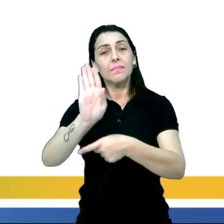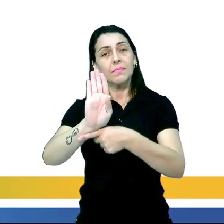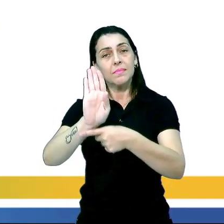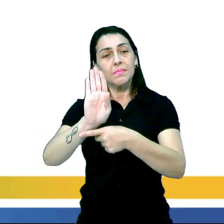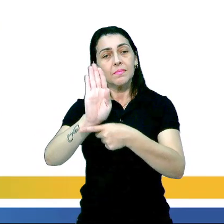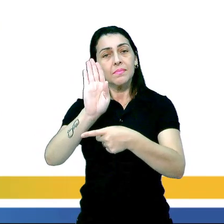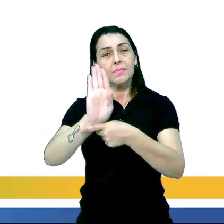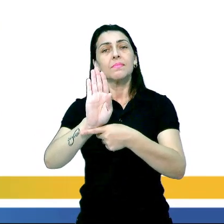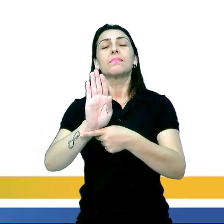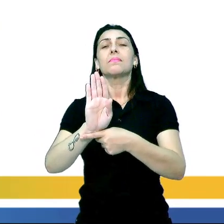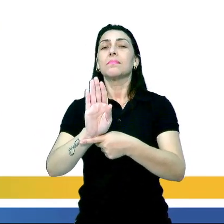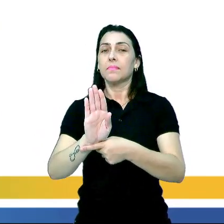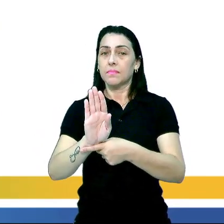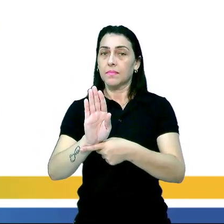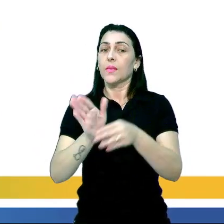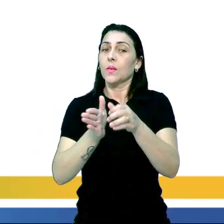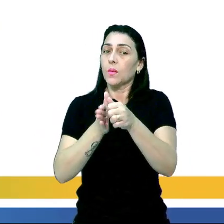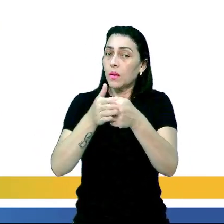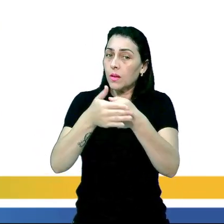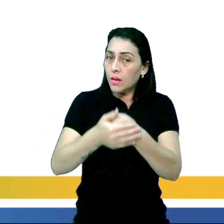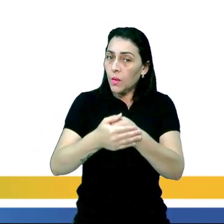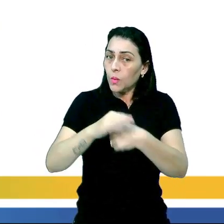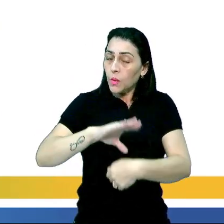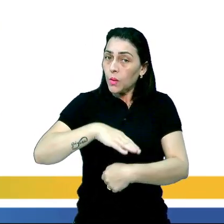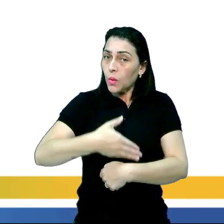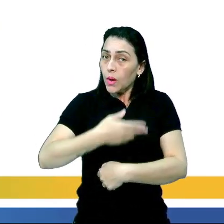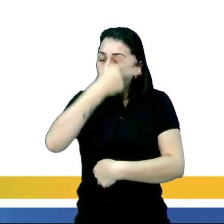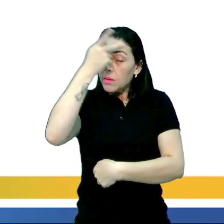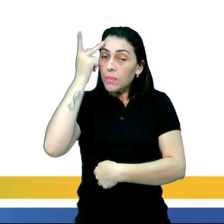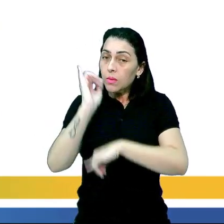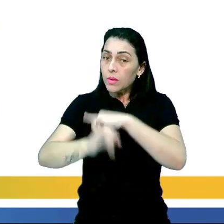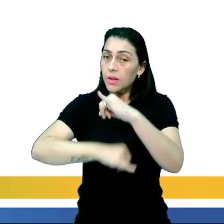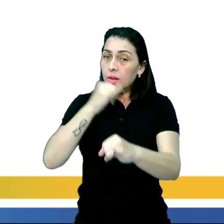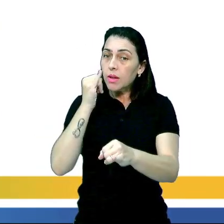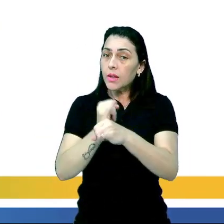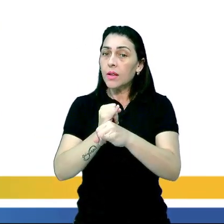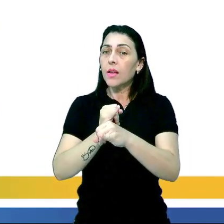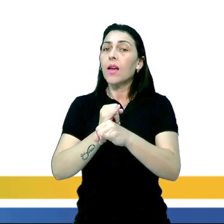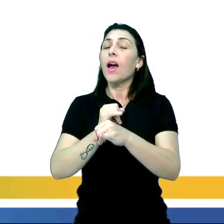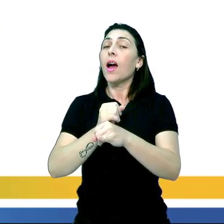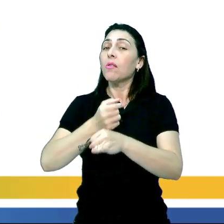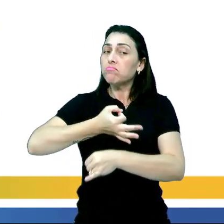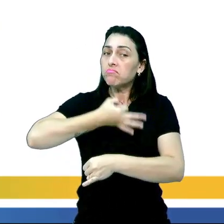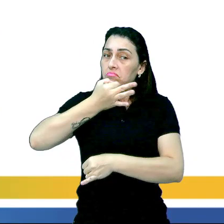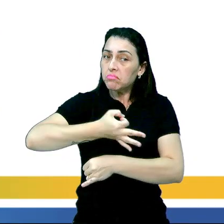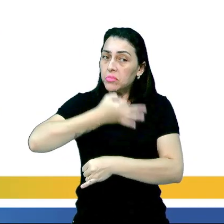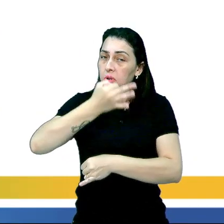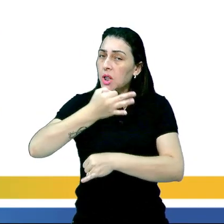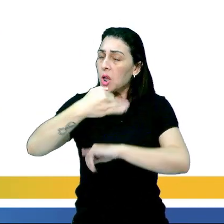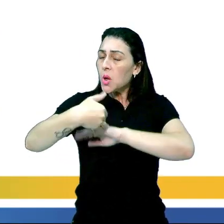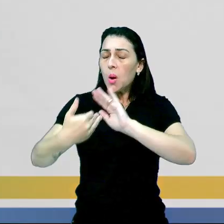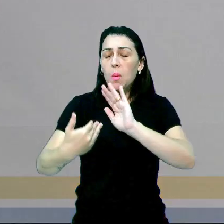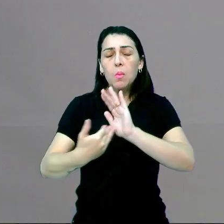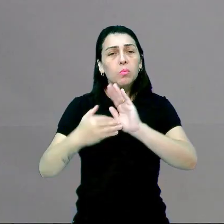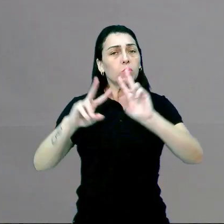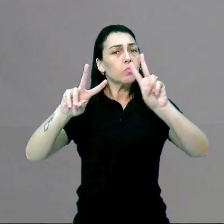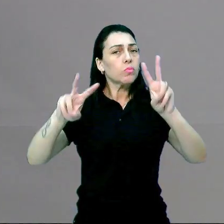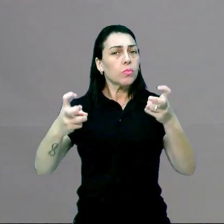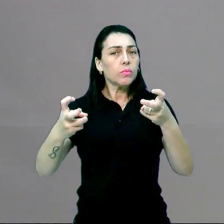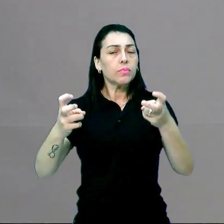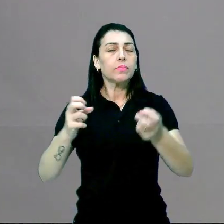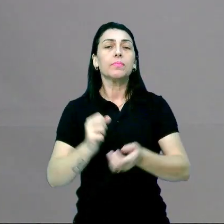É essa mesma, gente. O anonimato encoraja os internautas a emitirem opiniões sobre